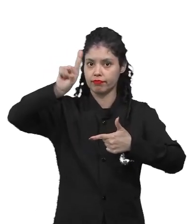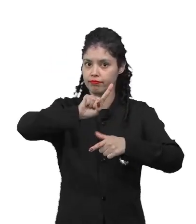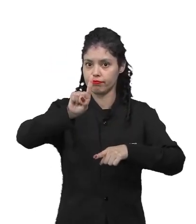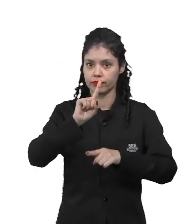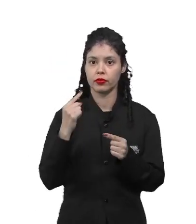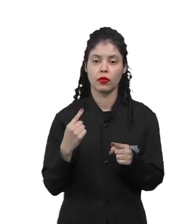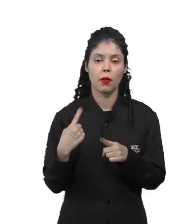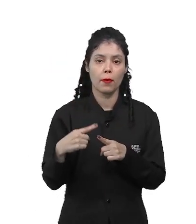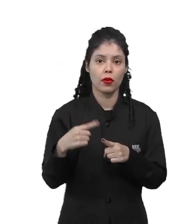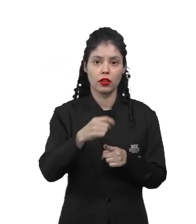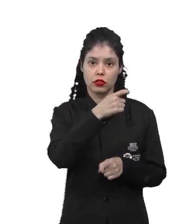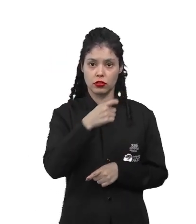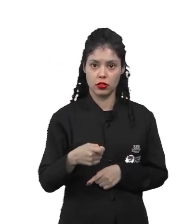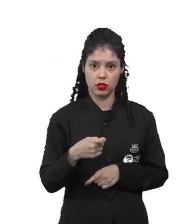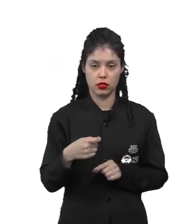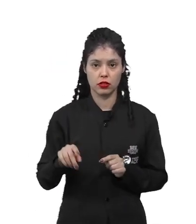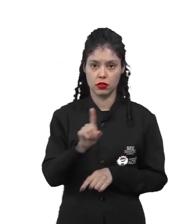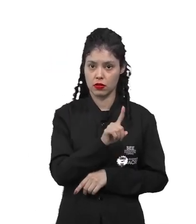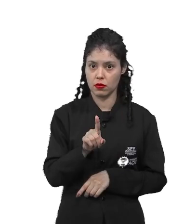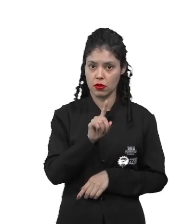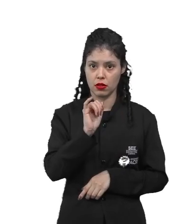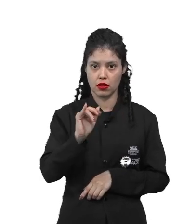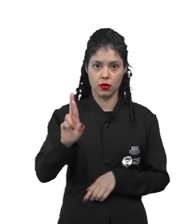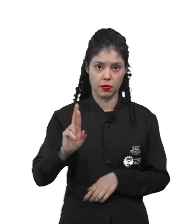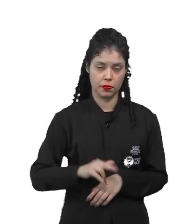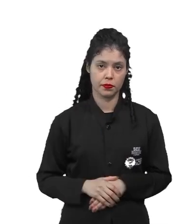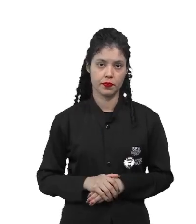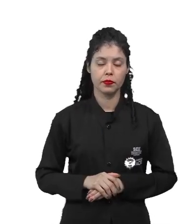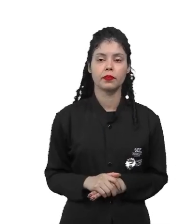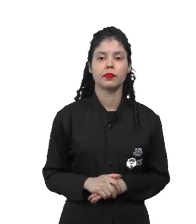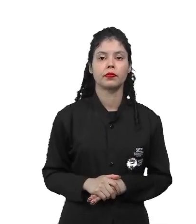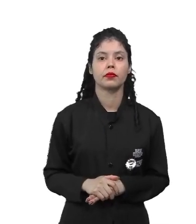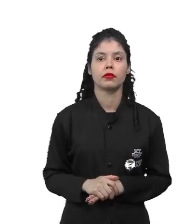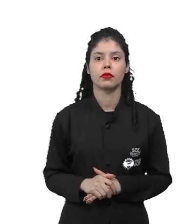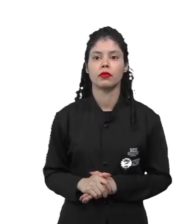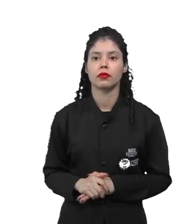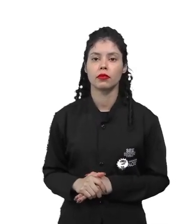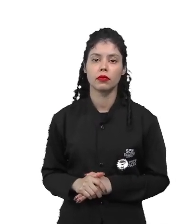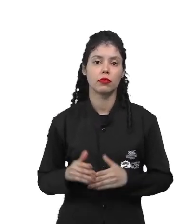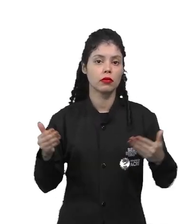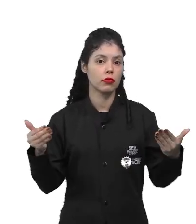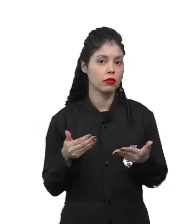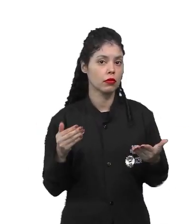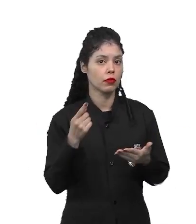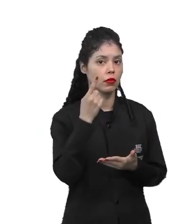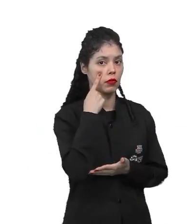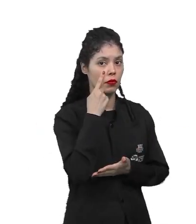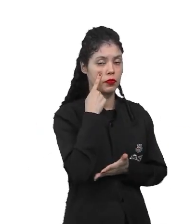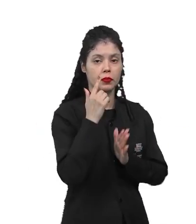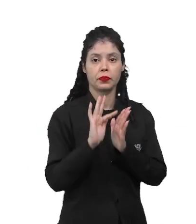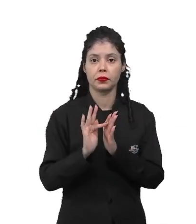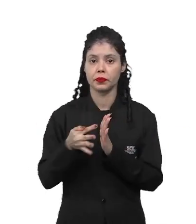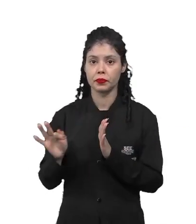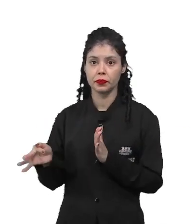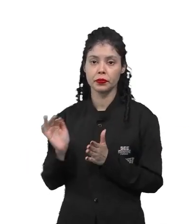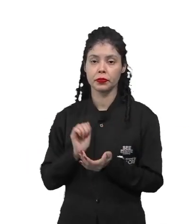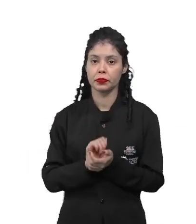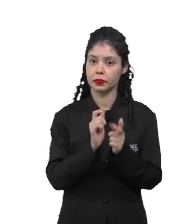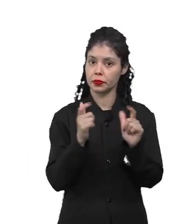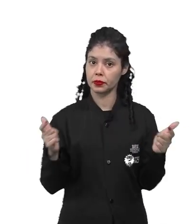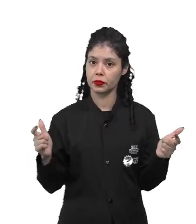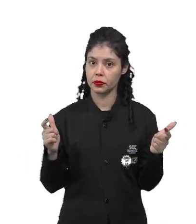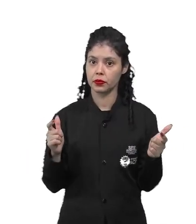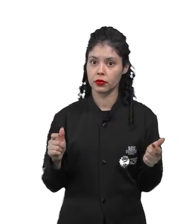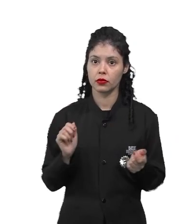Porque x não pertence aos números reais, ok? Professor, e agora eu estou olhando apenas para a função crescente, que é o